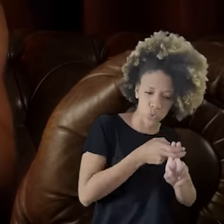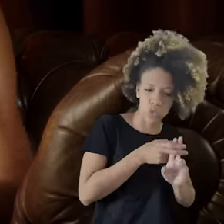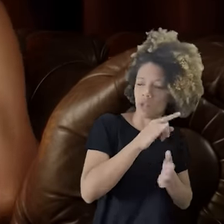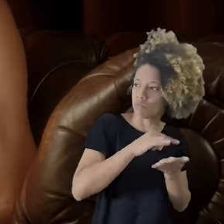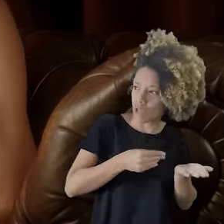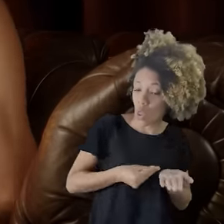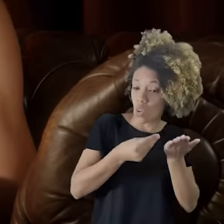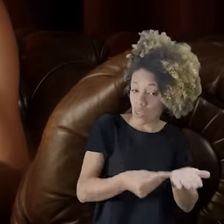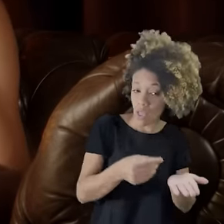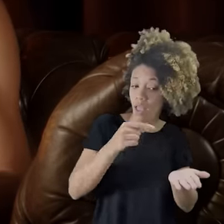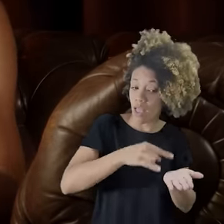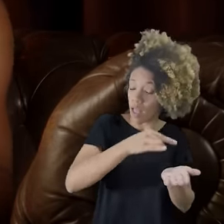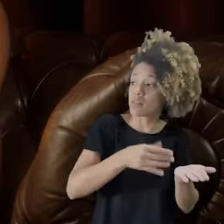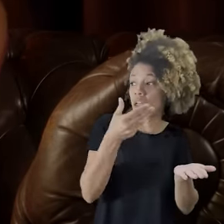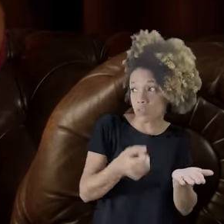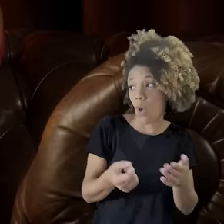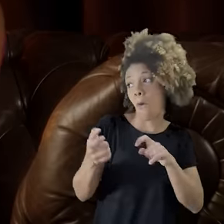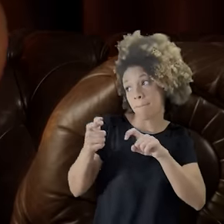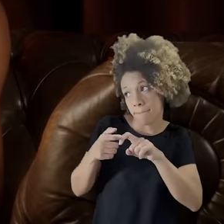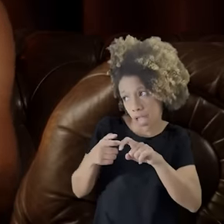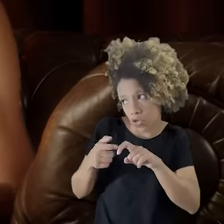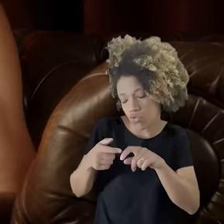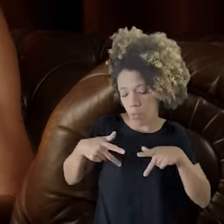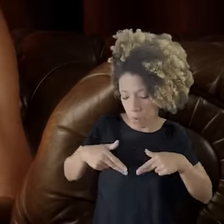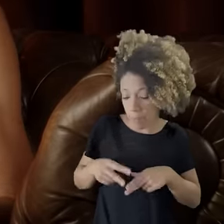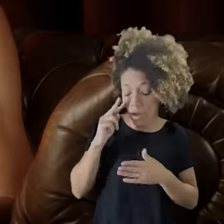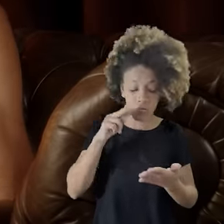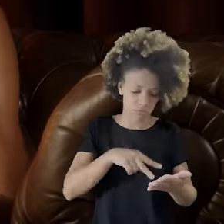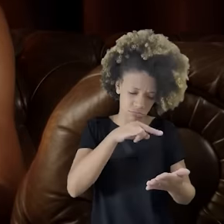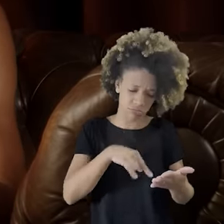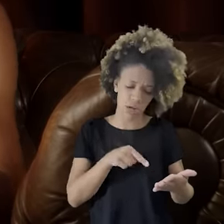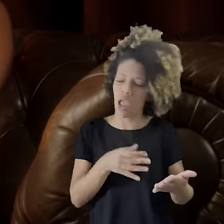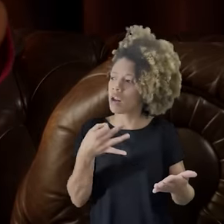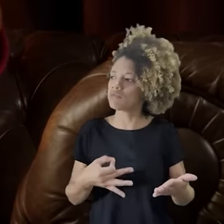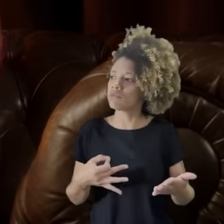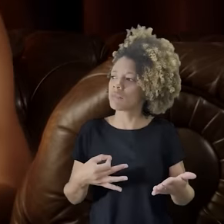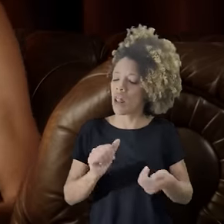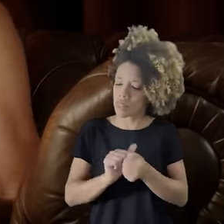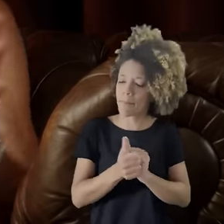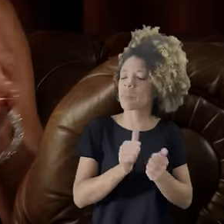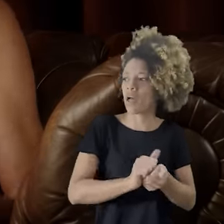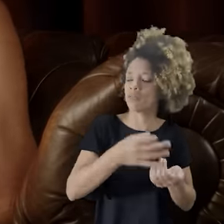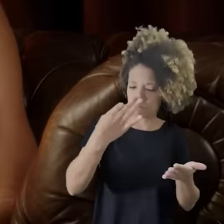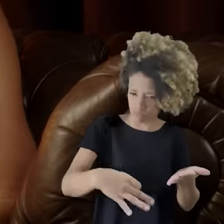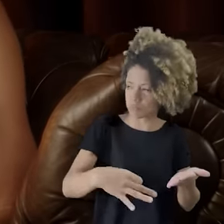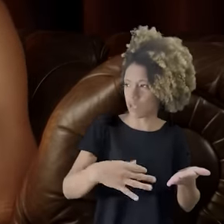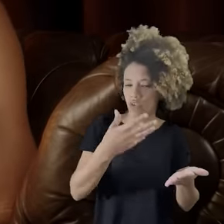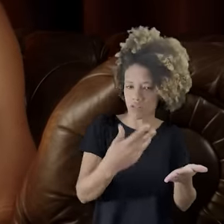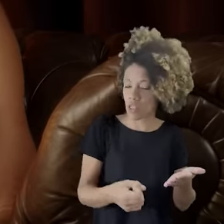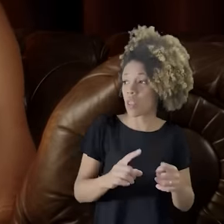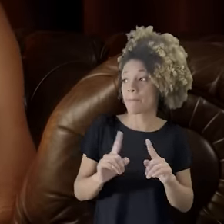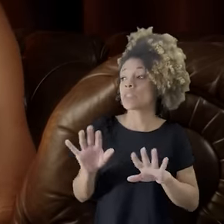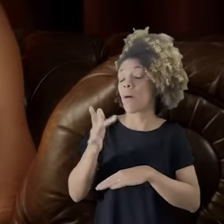SUS Eles te dão um laudo Então esse laudo vai autorizar o médico o médico vai olhar o lado e falar assim não ela já passou pelo processo SUS eu vou pegar